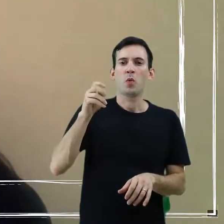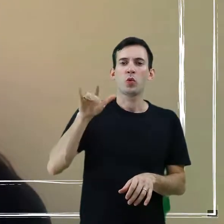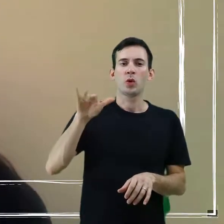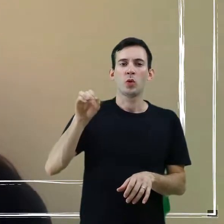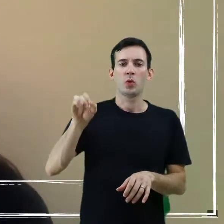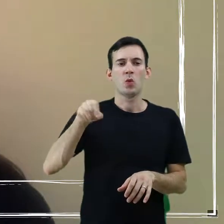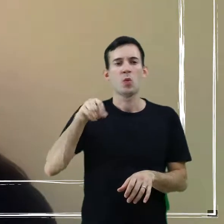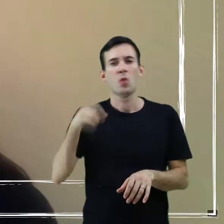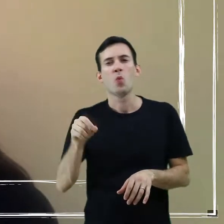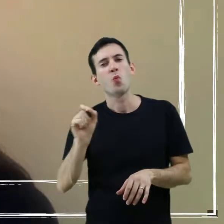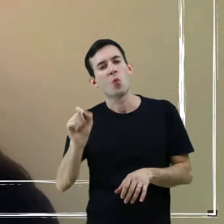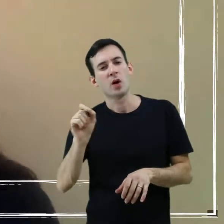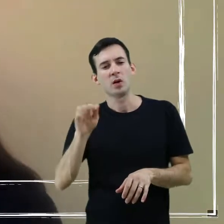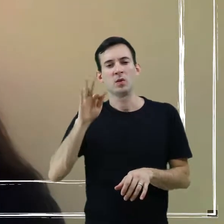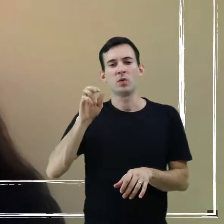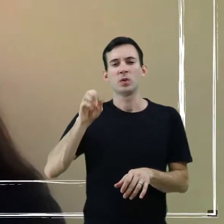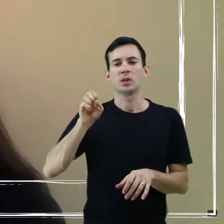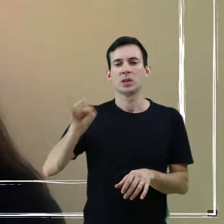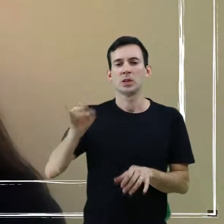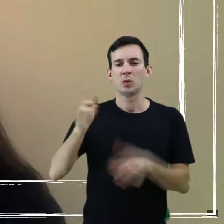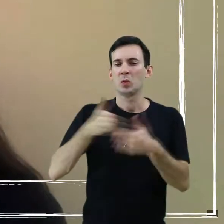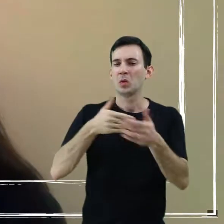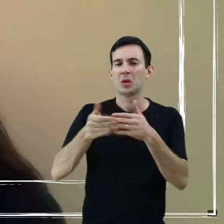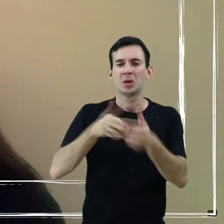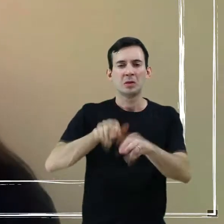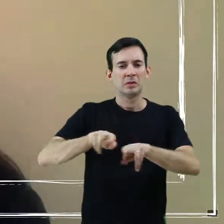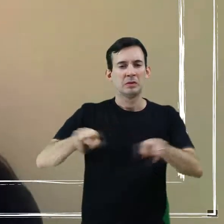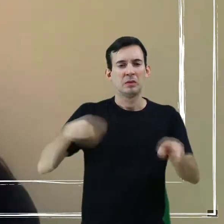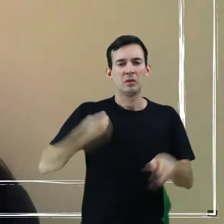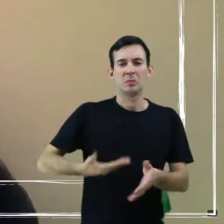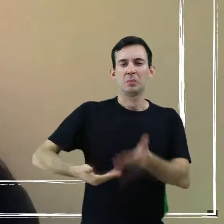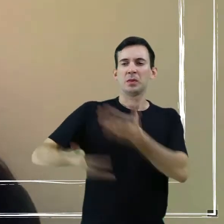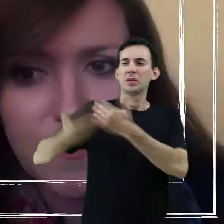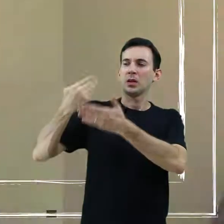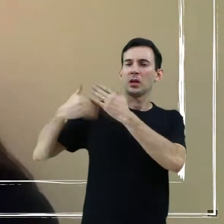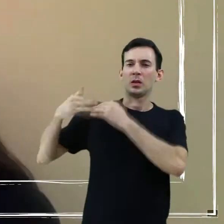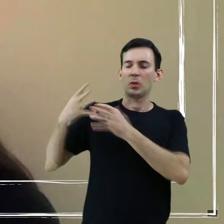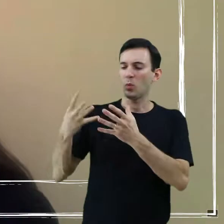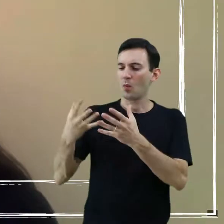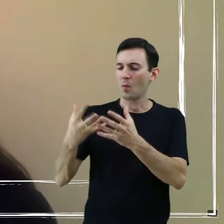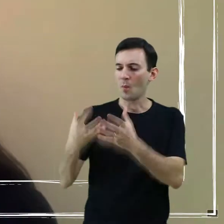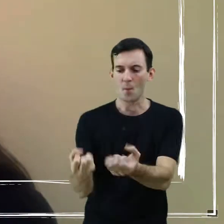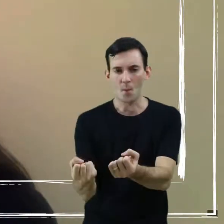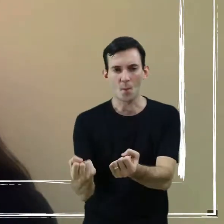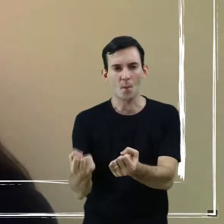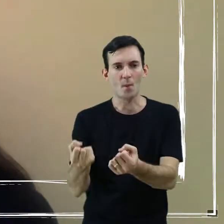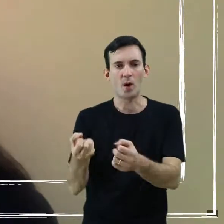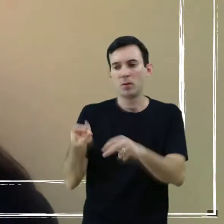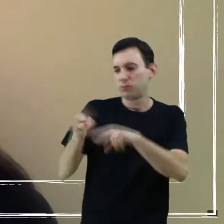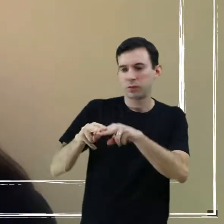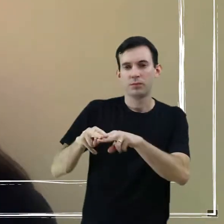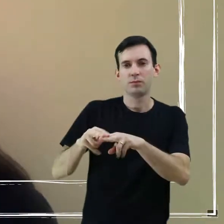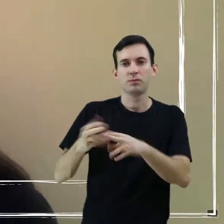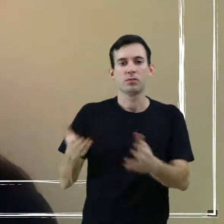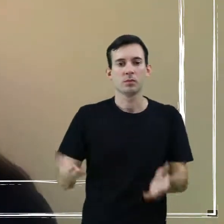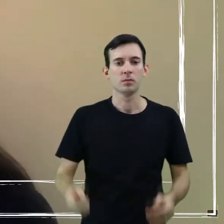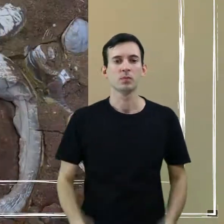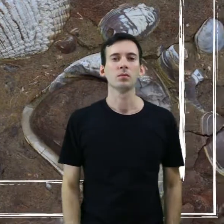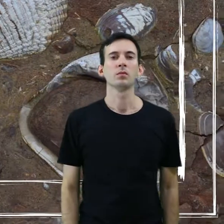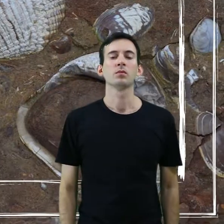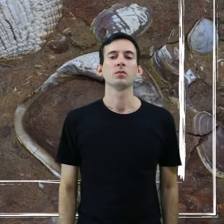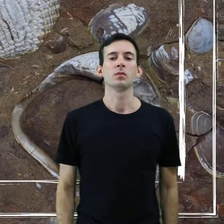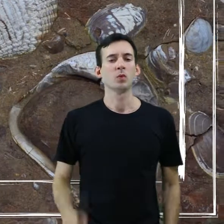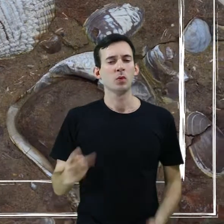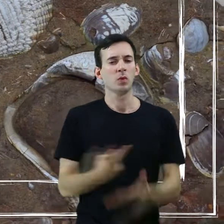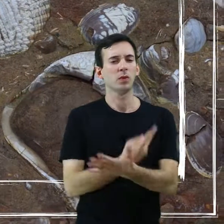qualquer tipo de vestígio de vida passada que tenha sido litificado. Isso acontece quando algum organismo, que pode